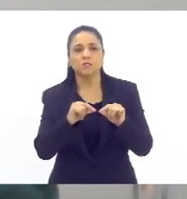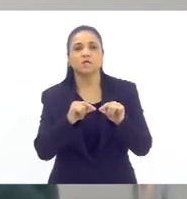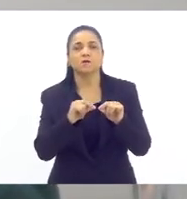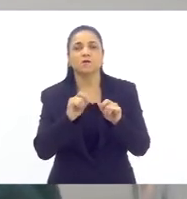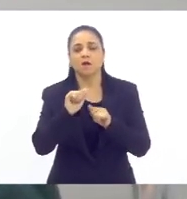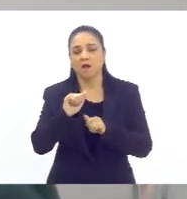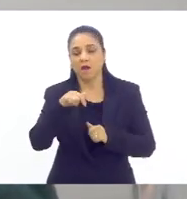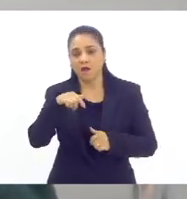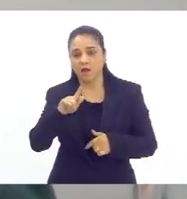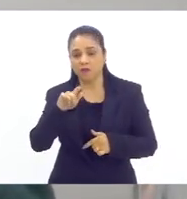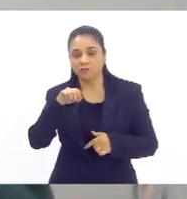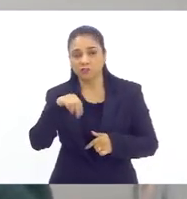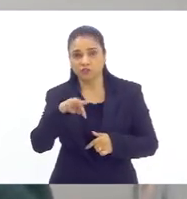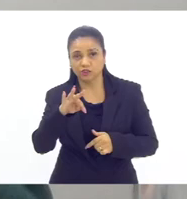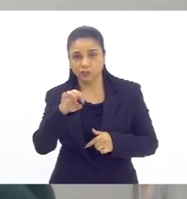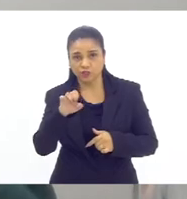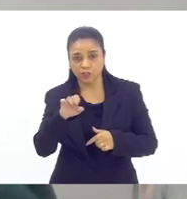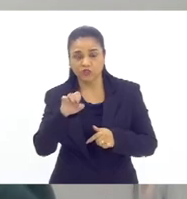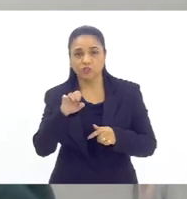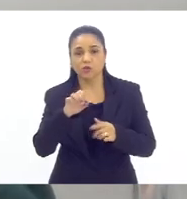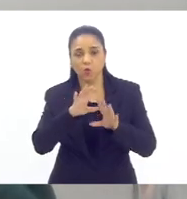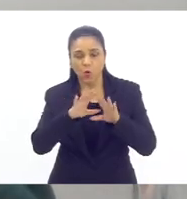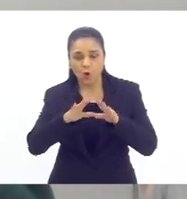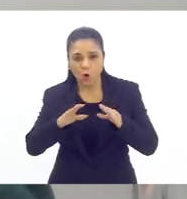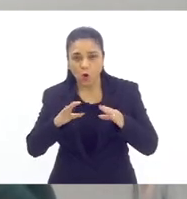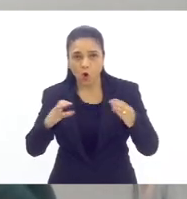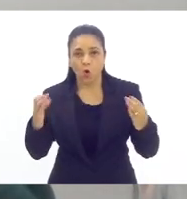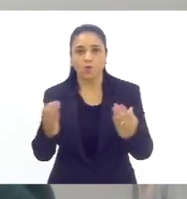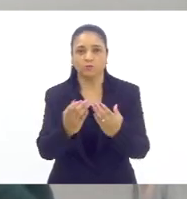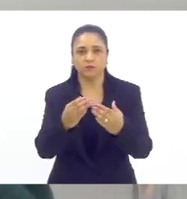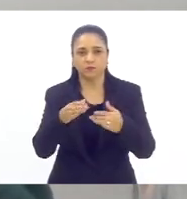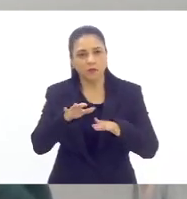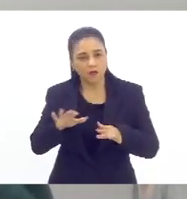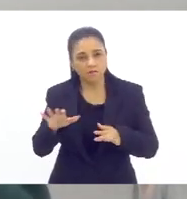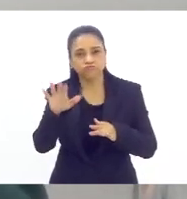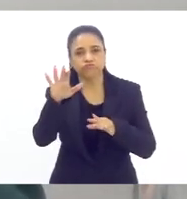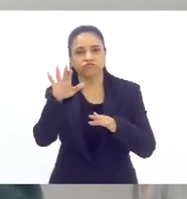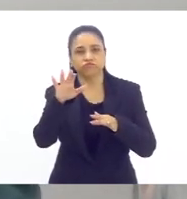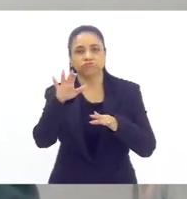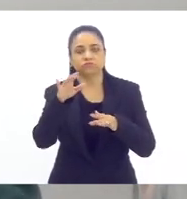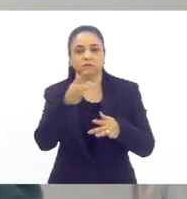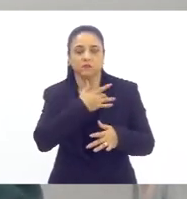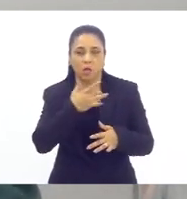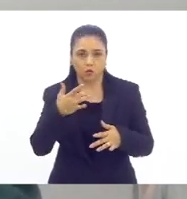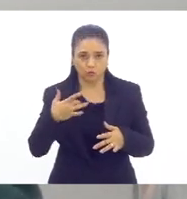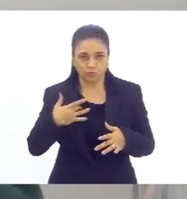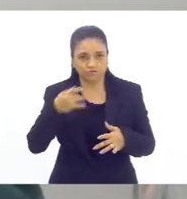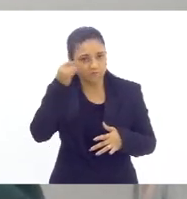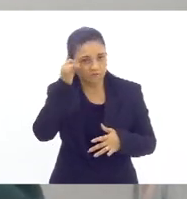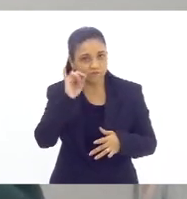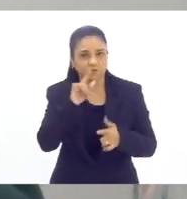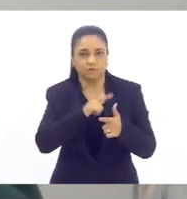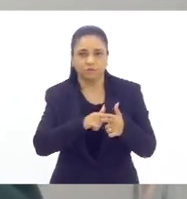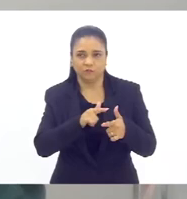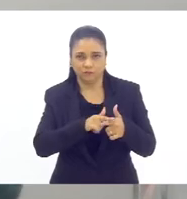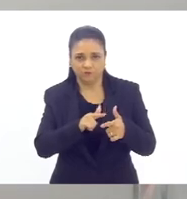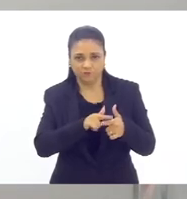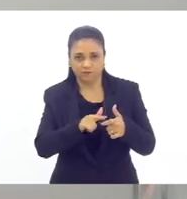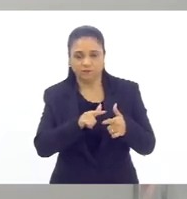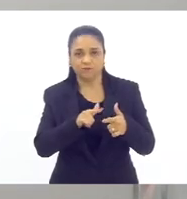de agente comunitário de saúde para estimular atividade dos redutores de danos essa aqui é recente de